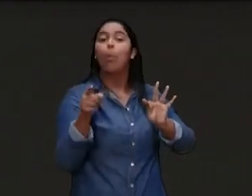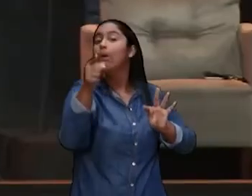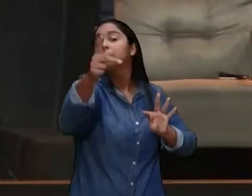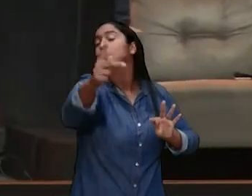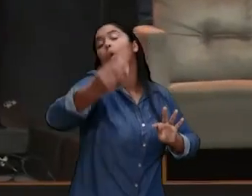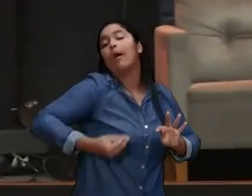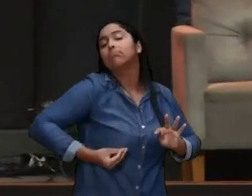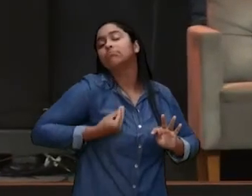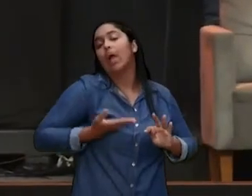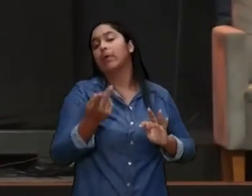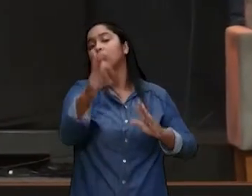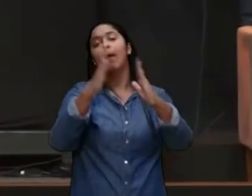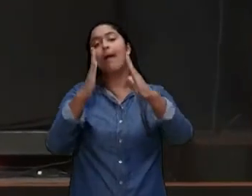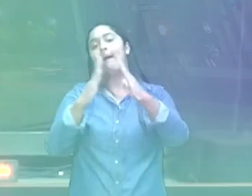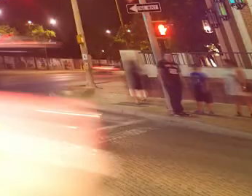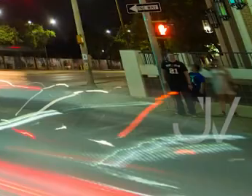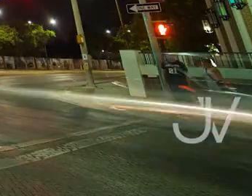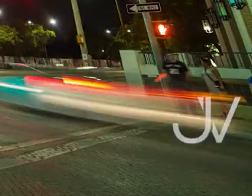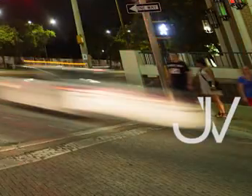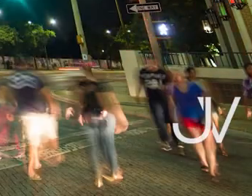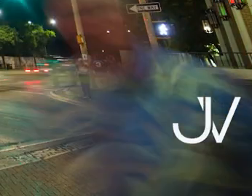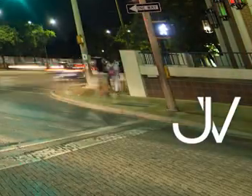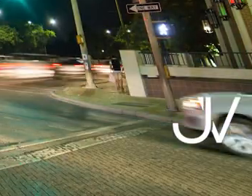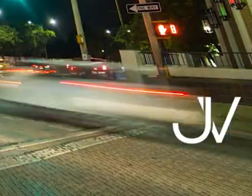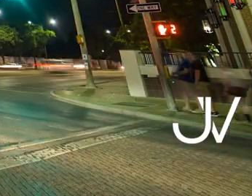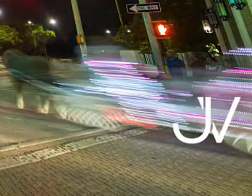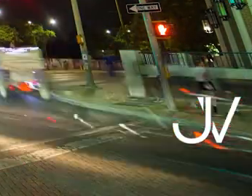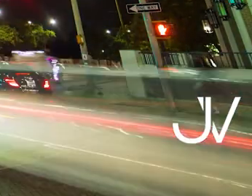uma nova vida com Jesus curva sua cabeça